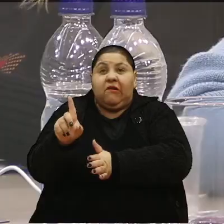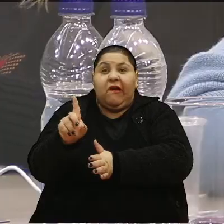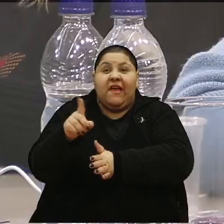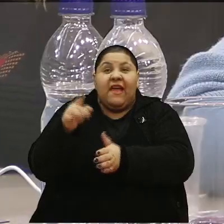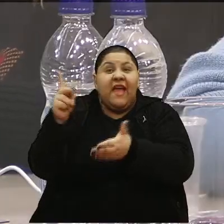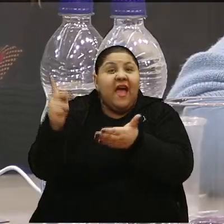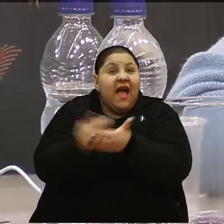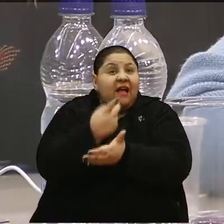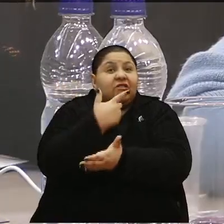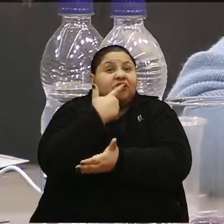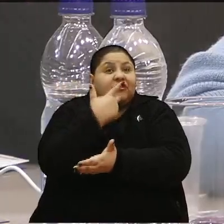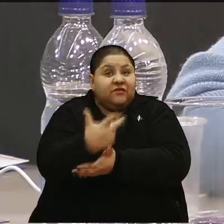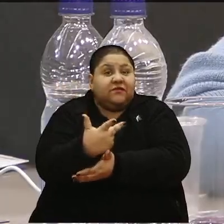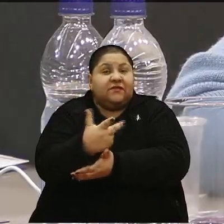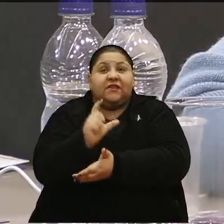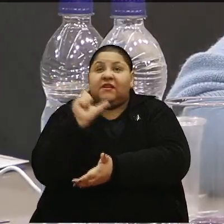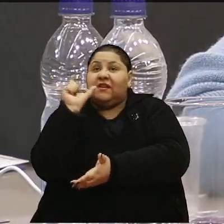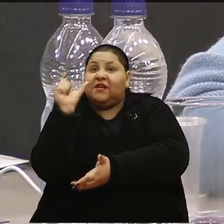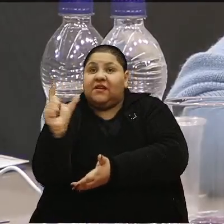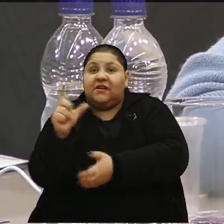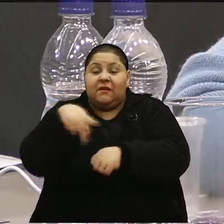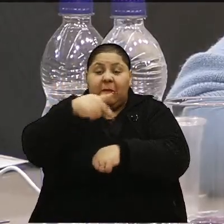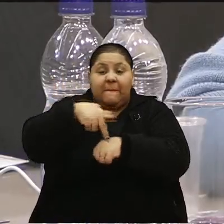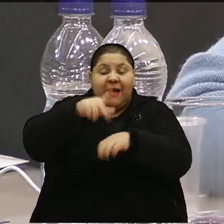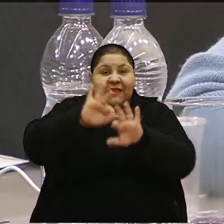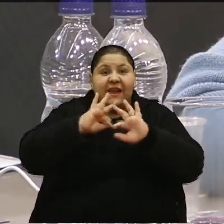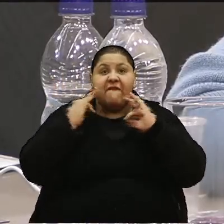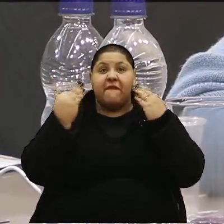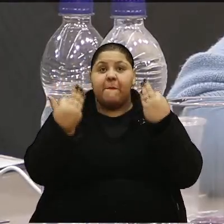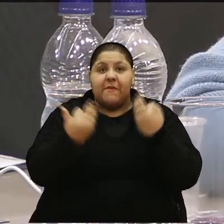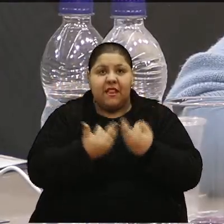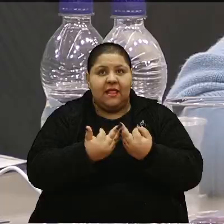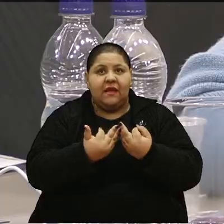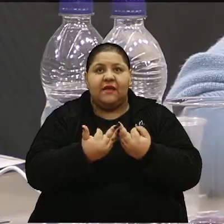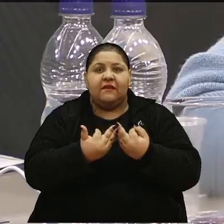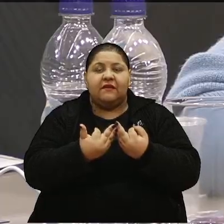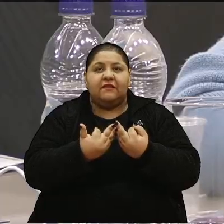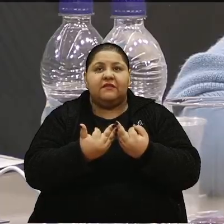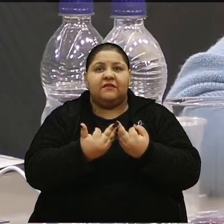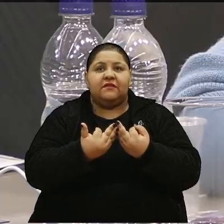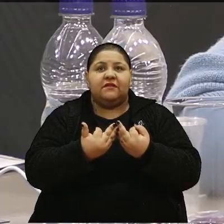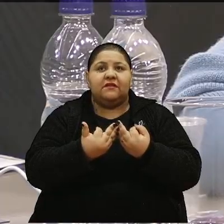manifestação. Tá? A palavra pátria, família,